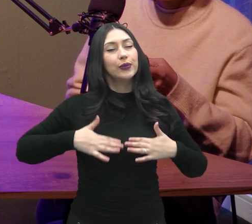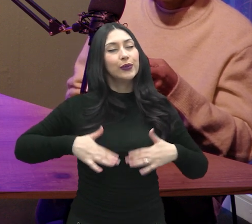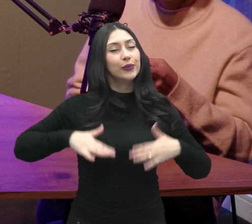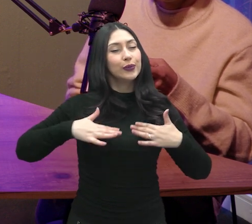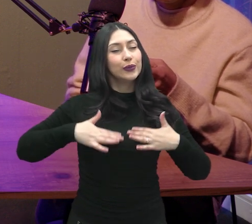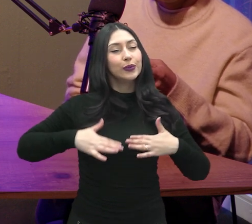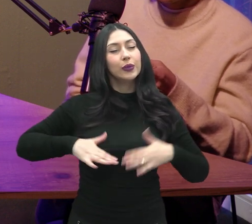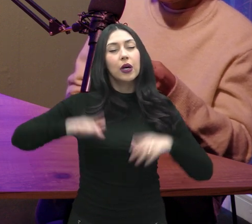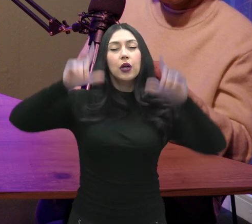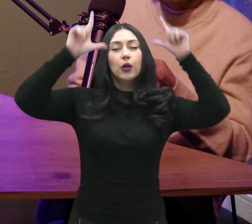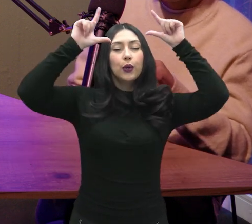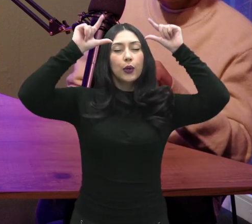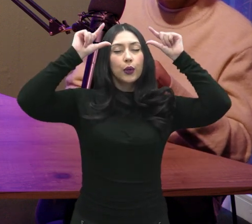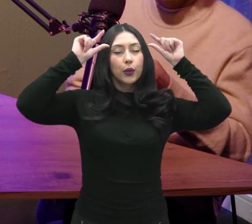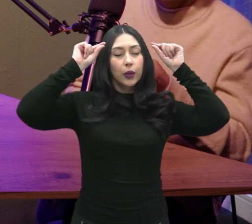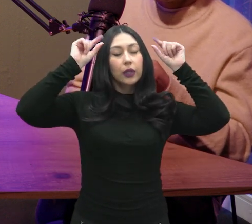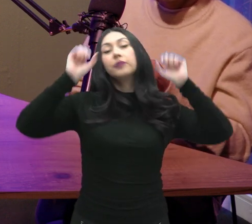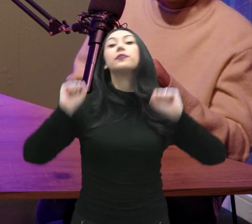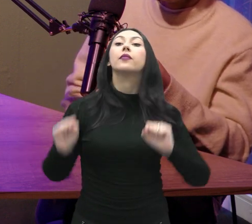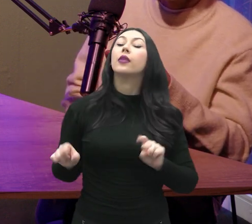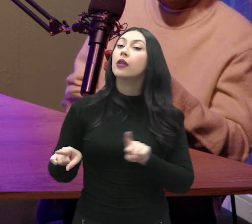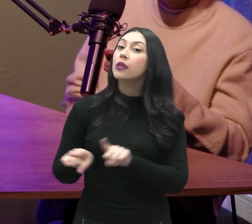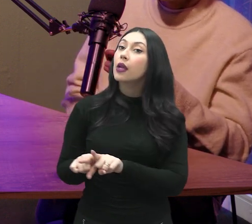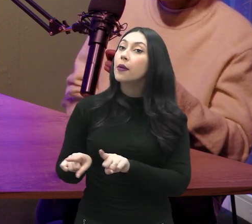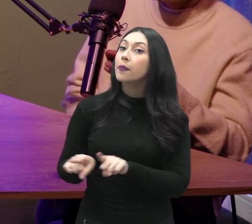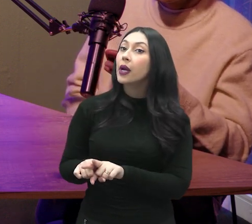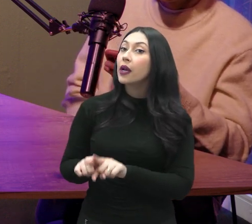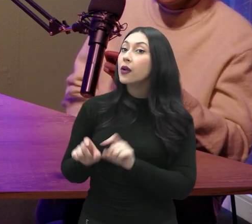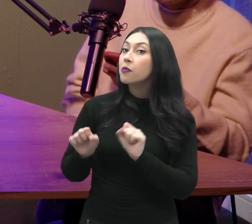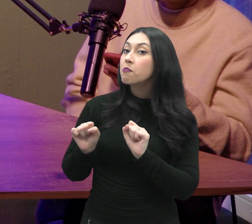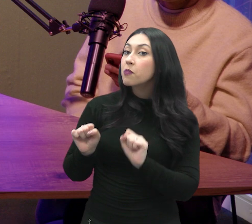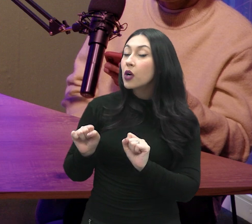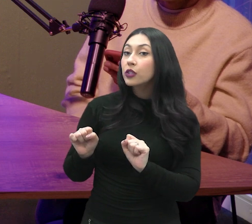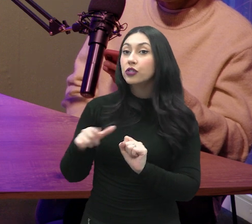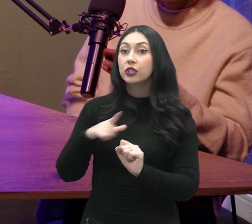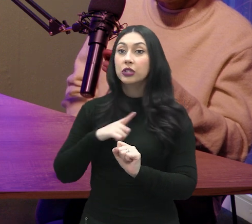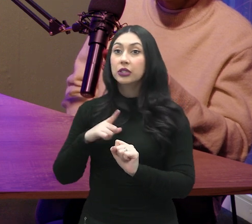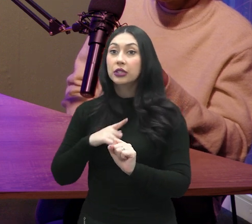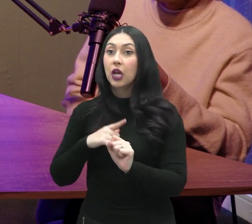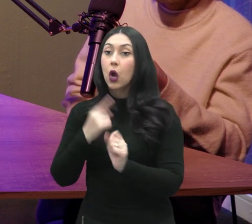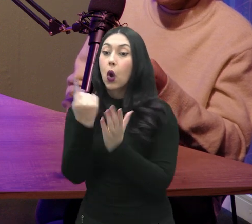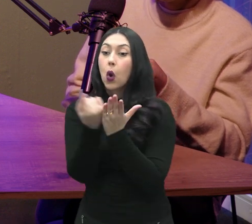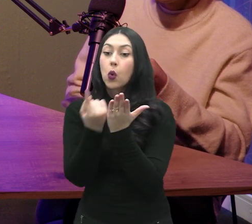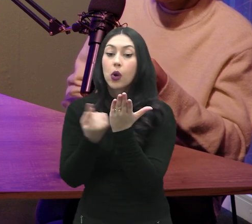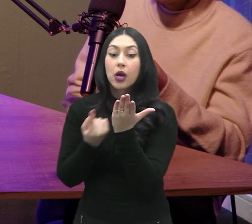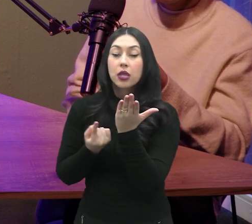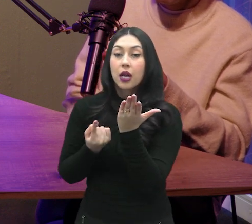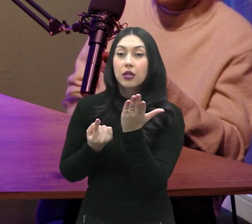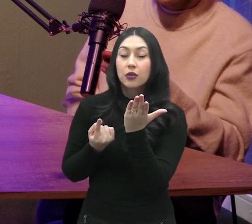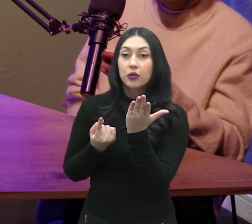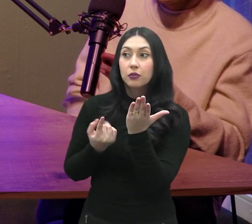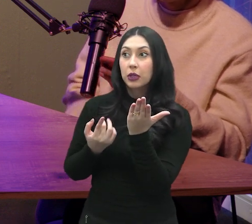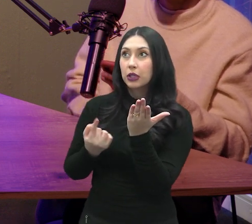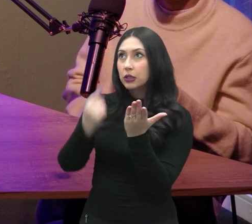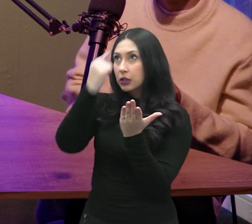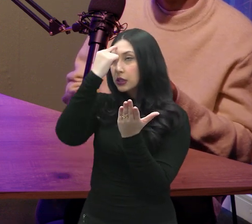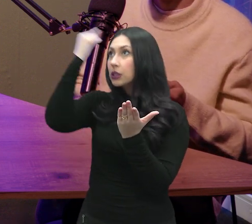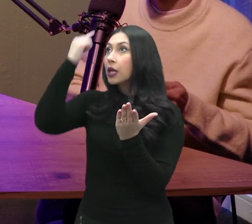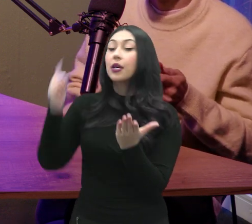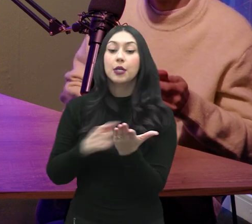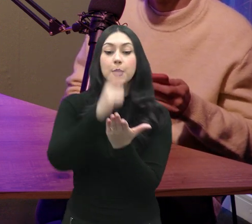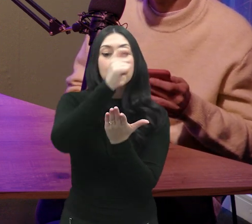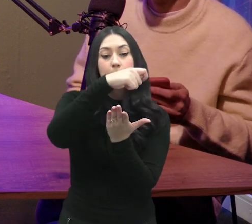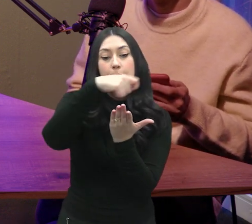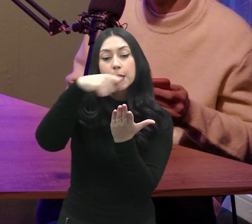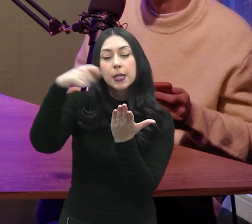esse descanso mental. E uma outra forma de descansar a mente é manter um caderno ao lado da cama para anotar qualquer